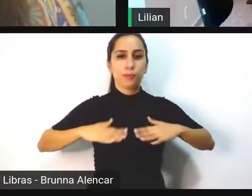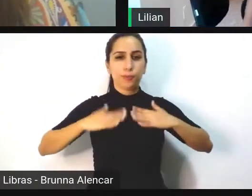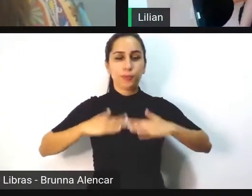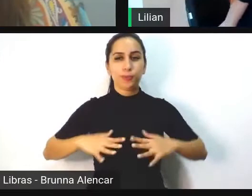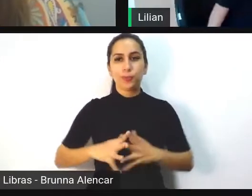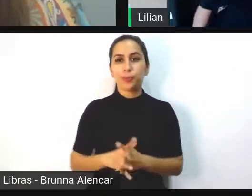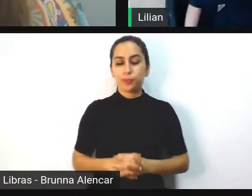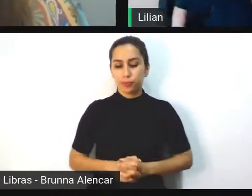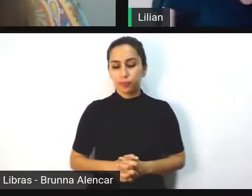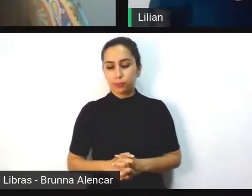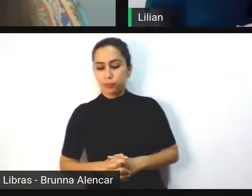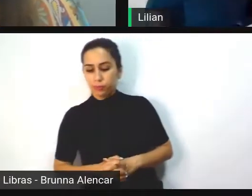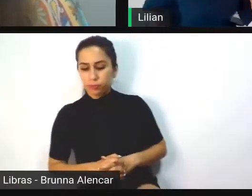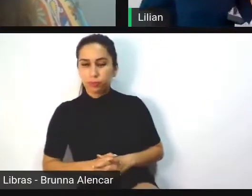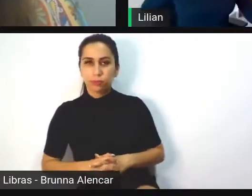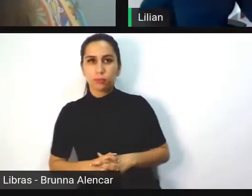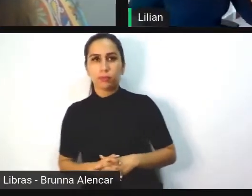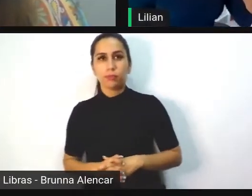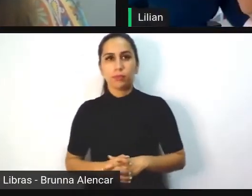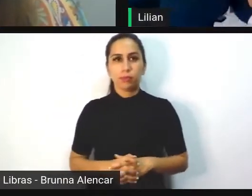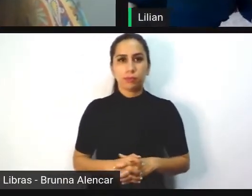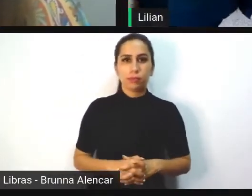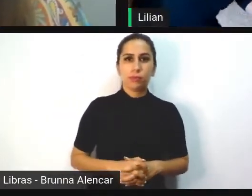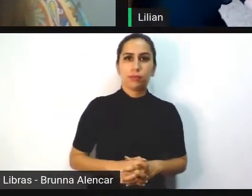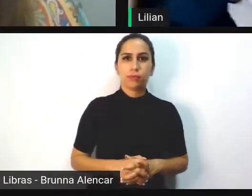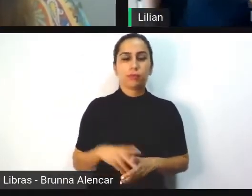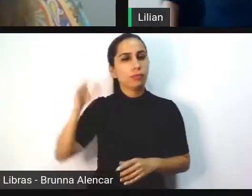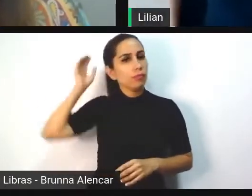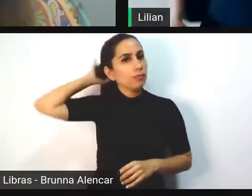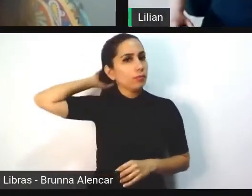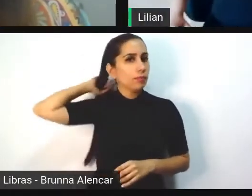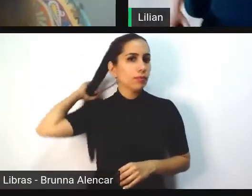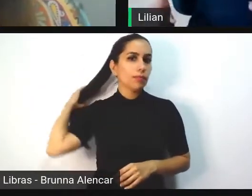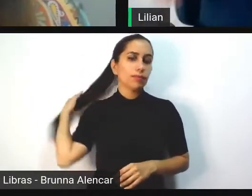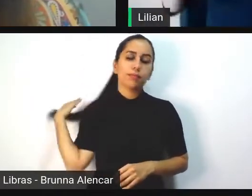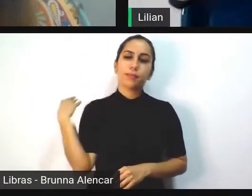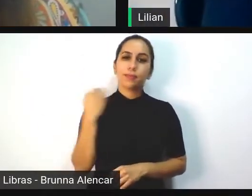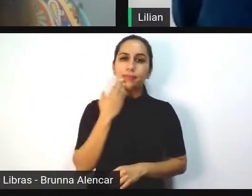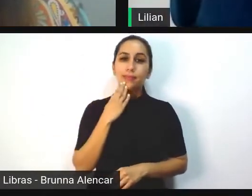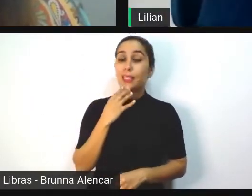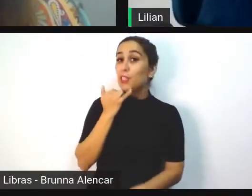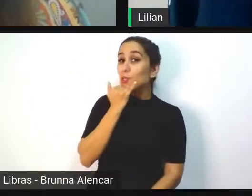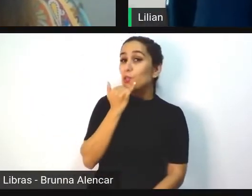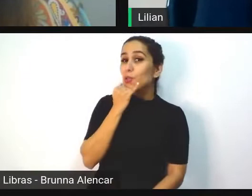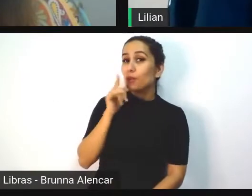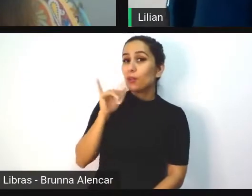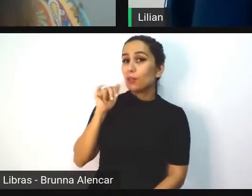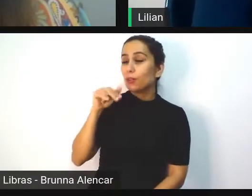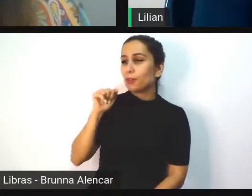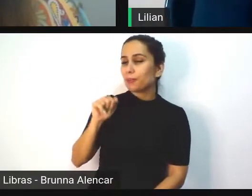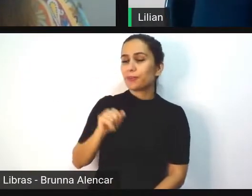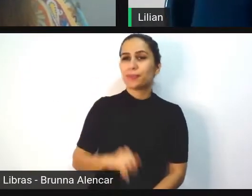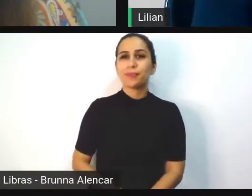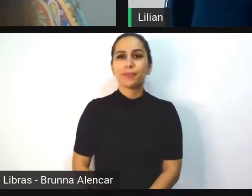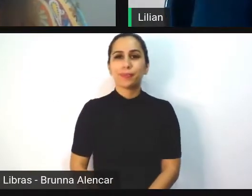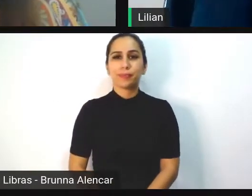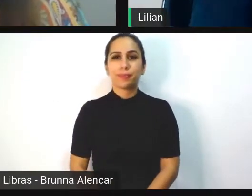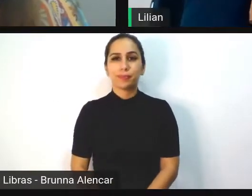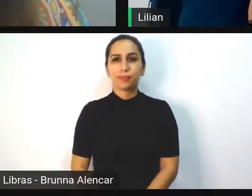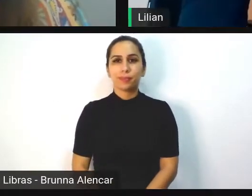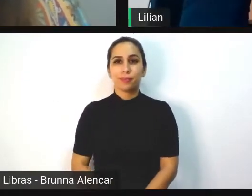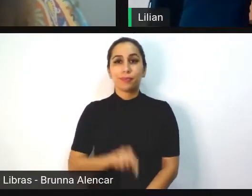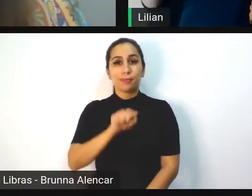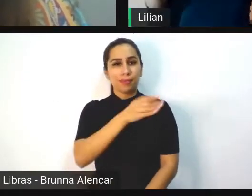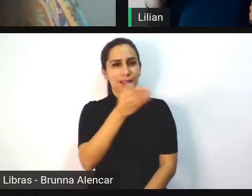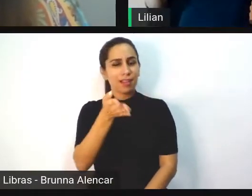Ok. É para a gente ver que... Desculpa, Aline. Não, é porque, como você já